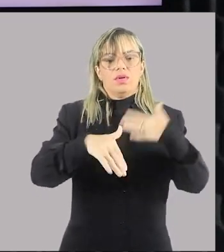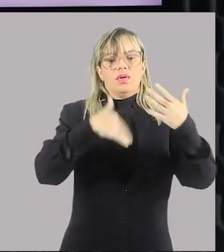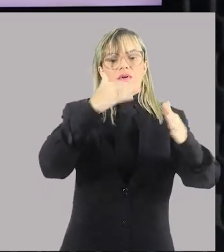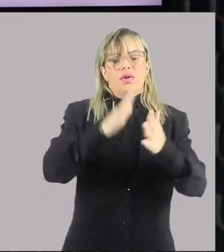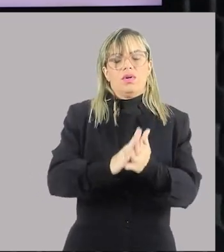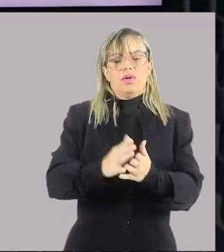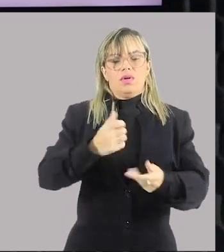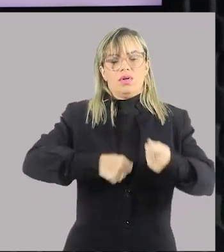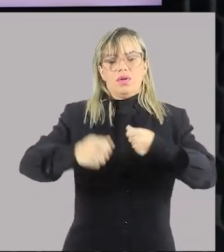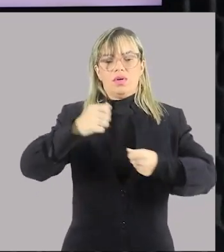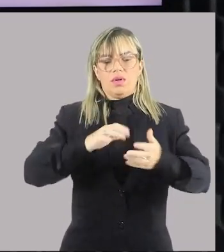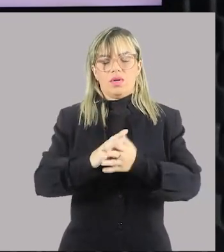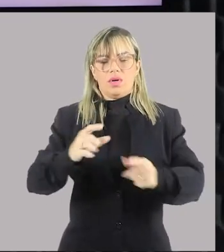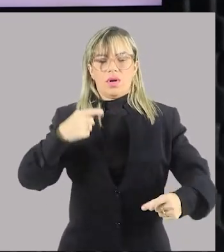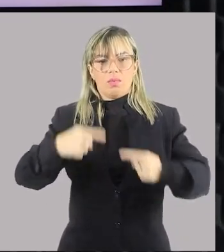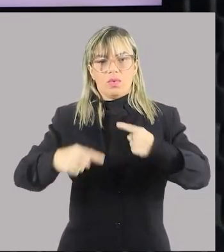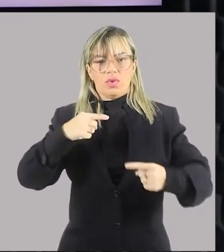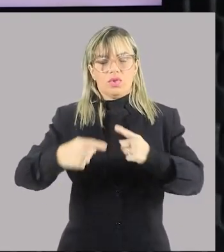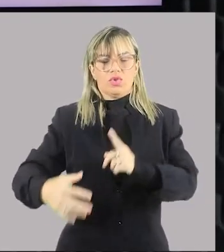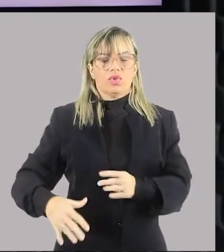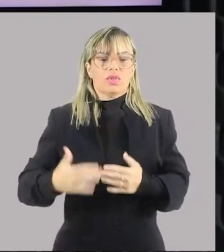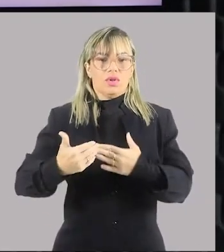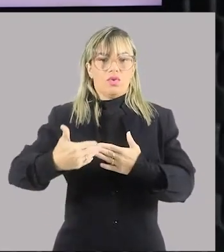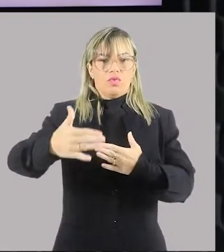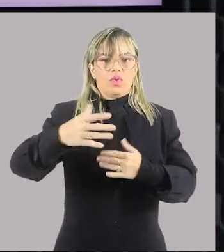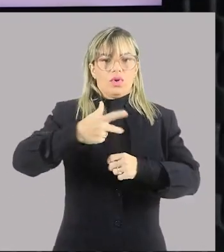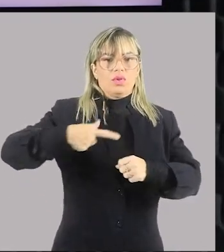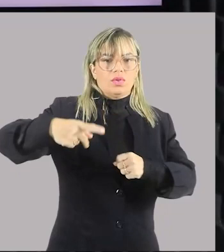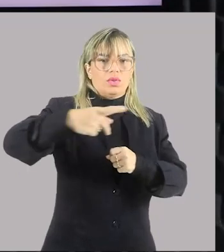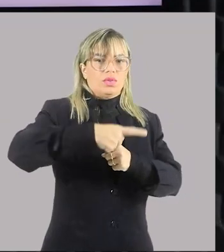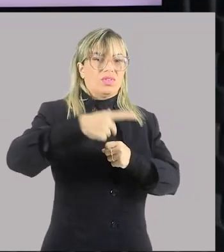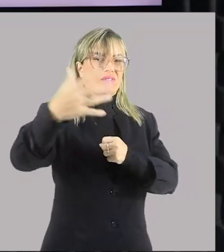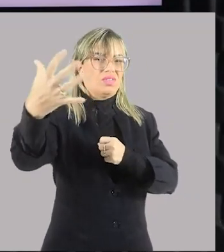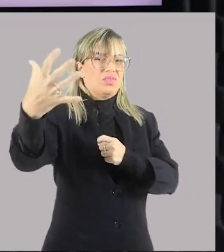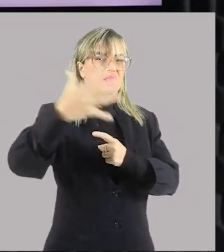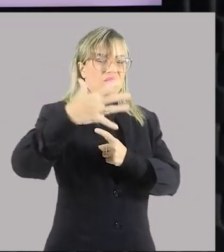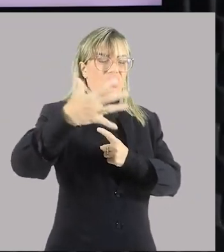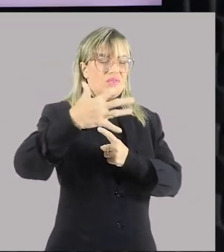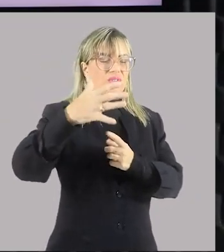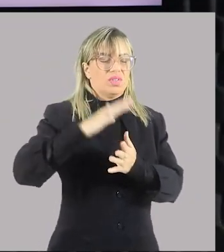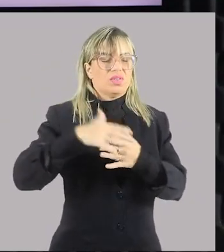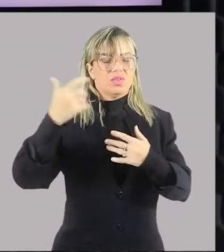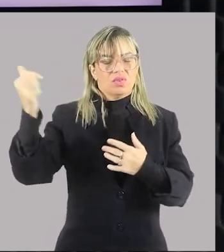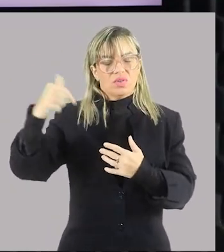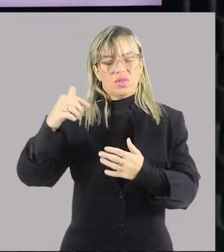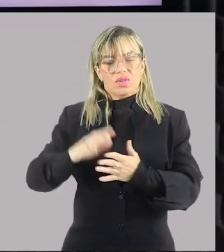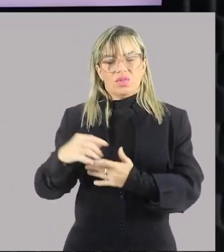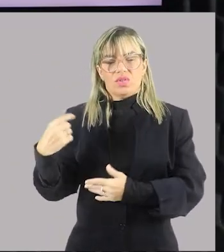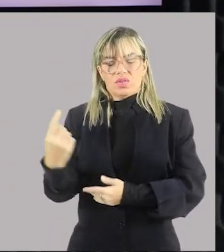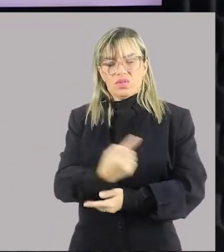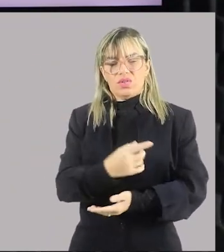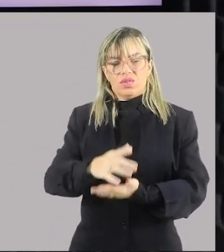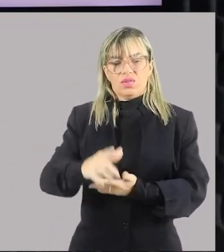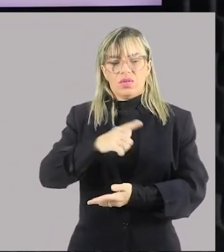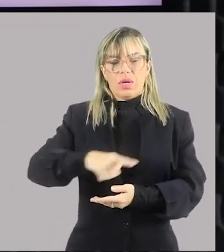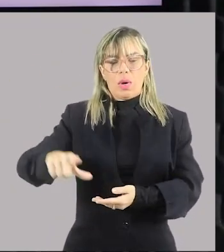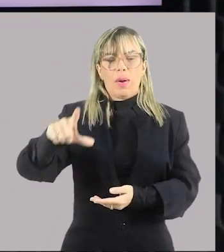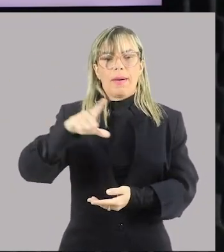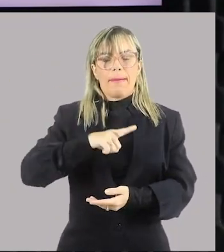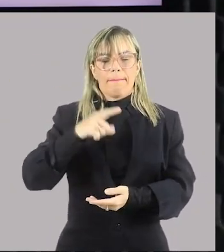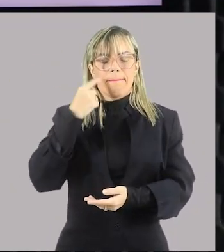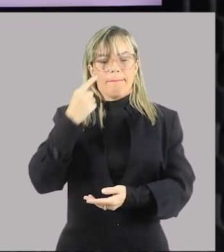questão da política externa, do cenário geopolítico externo, porque nós estamos vivendo um momento